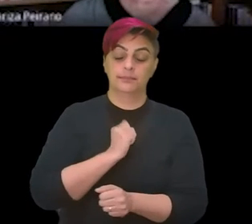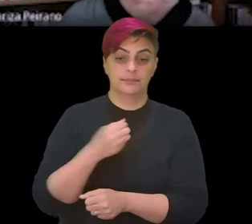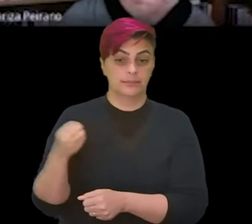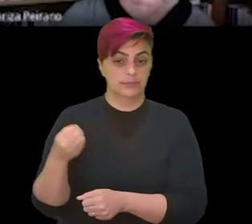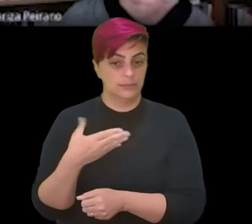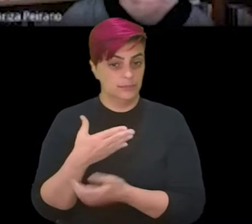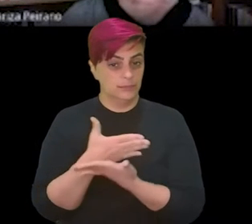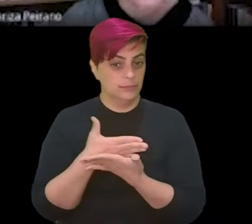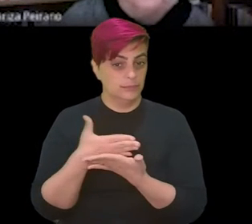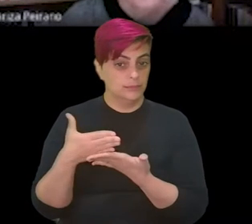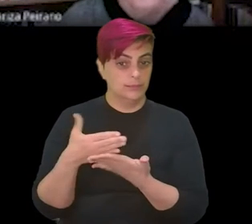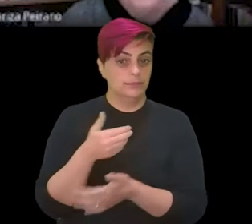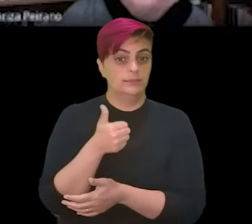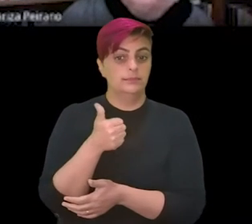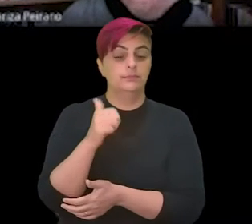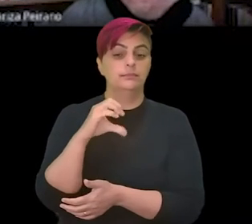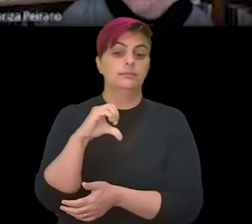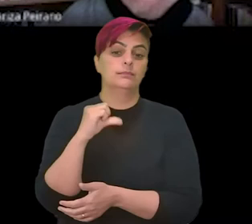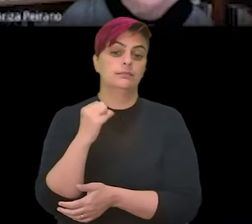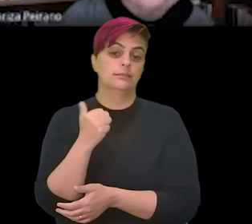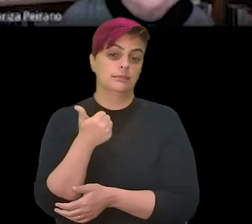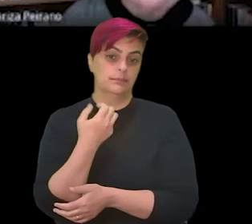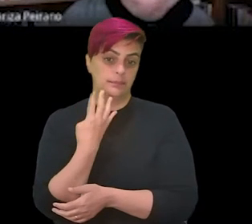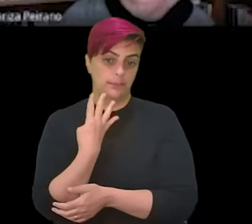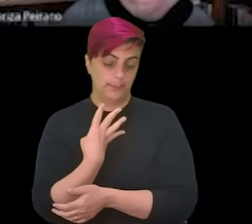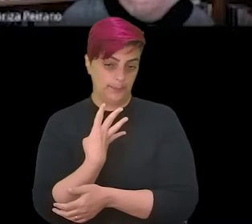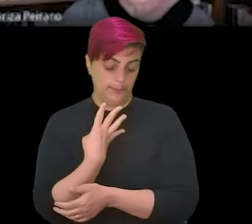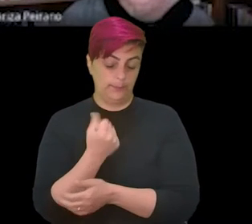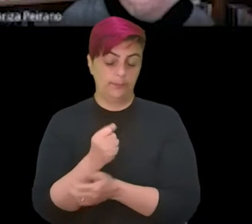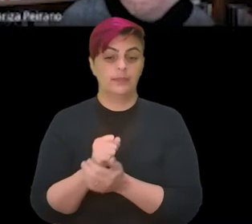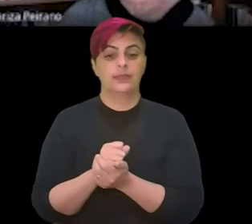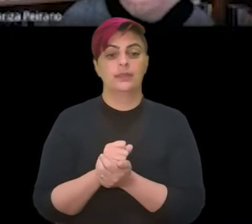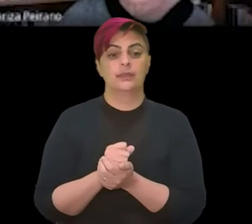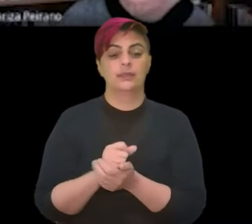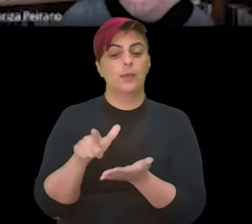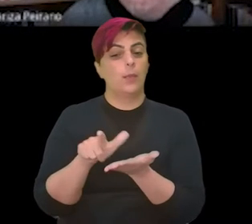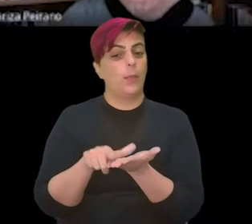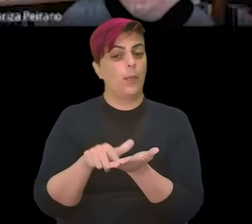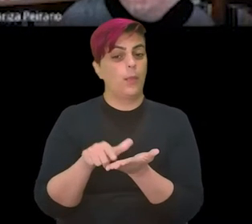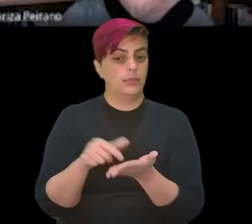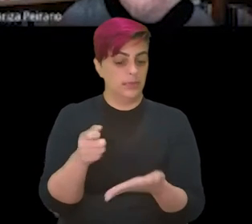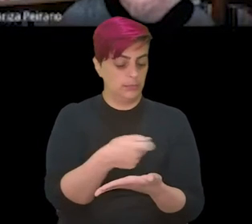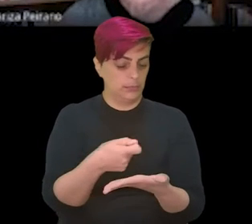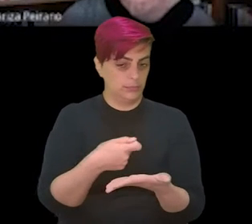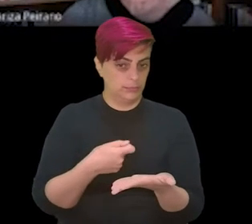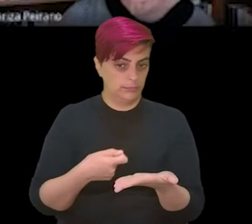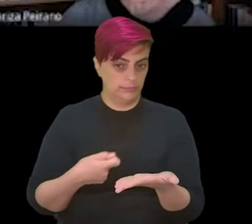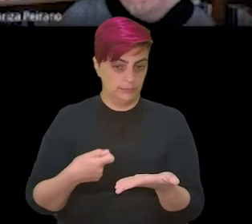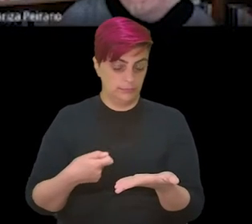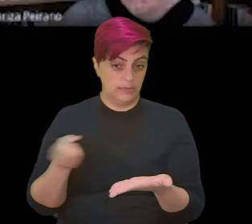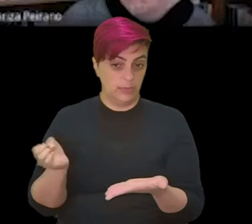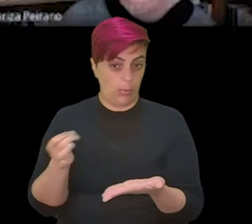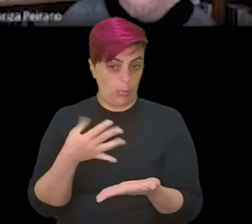em 1914. O manuscrito de Argonautas ficou pronto em maio de